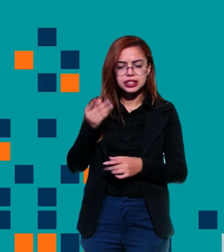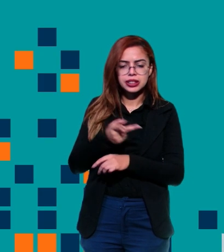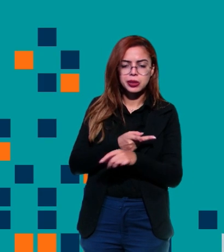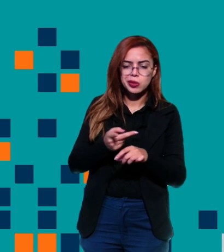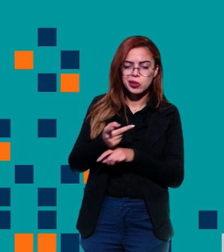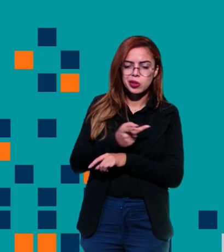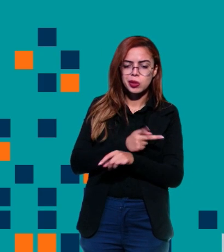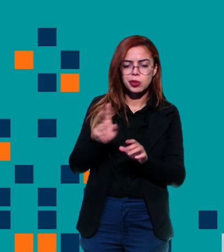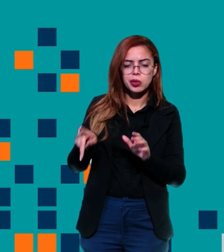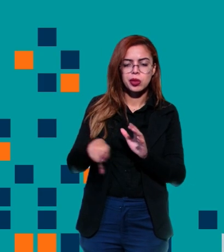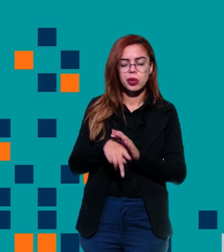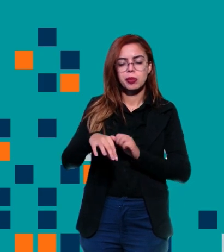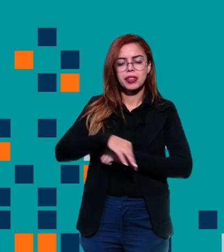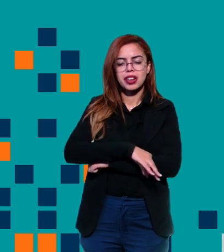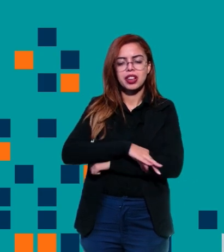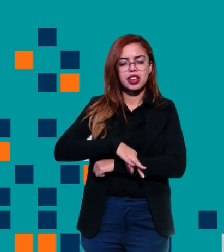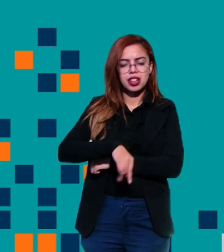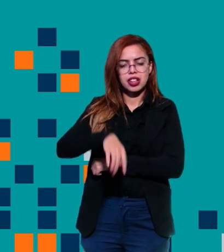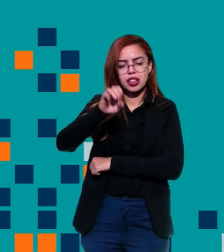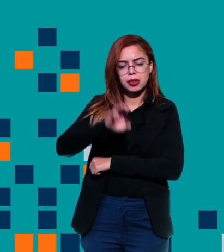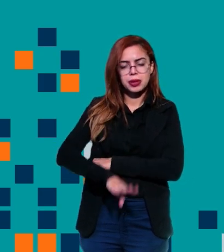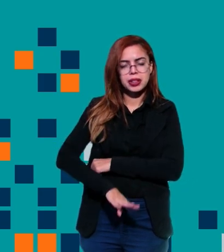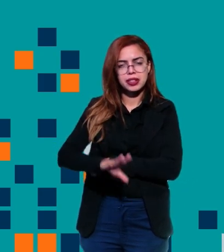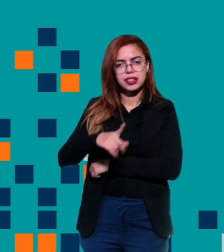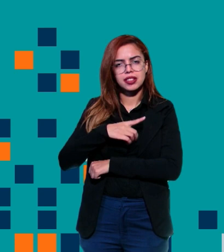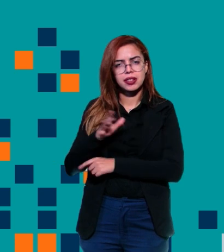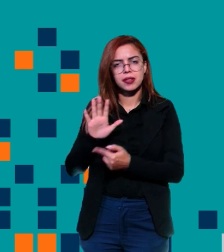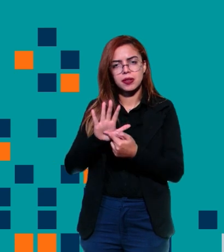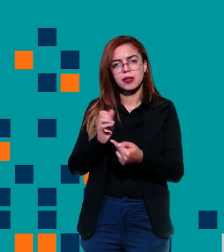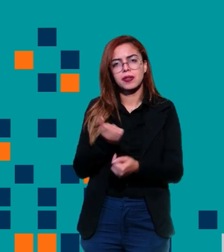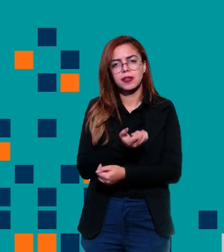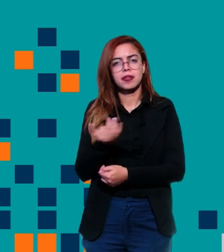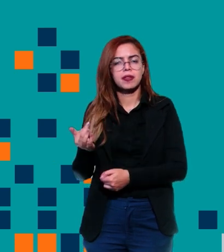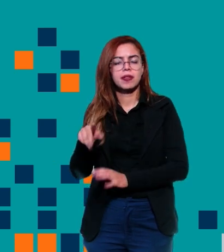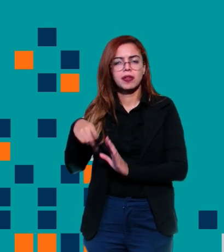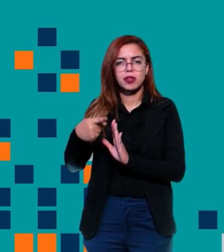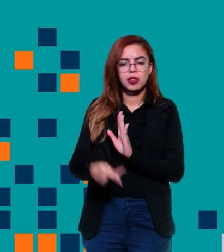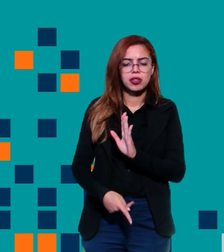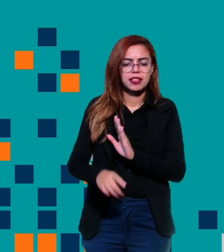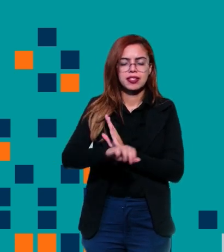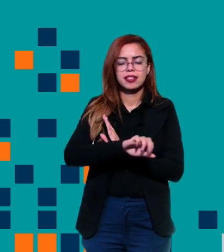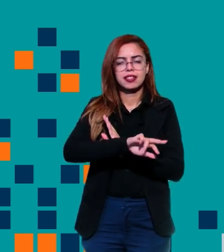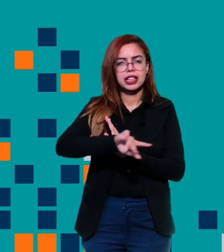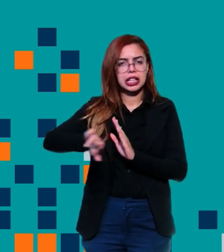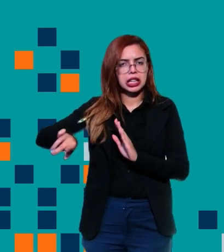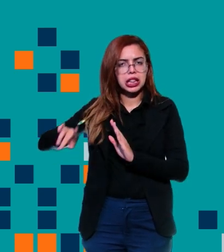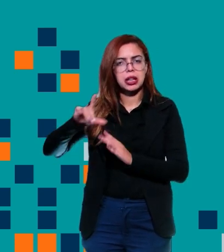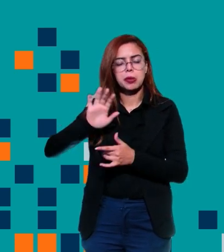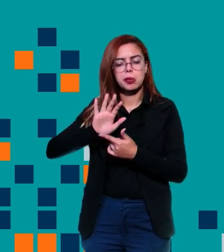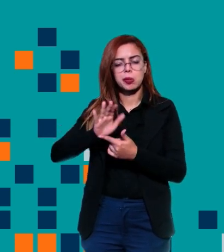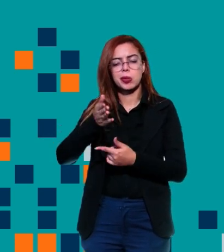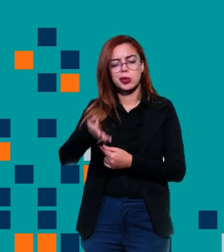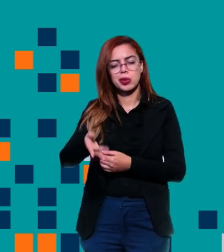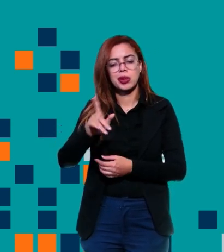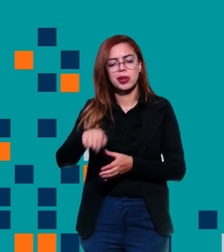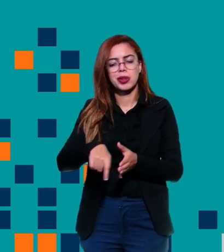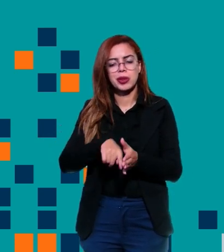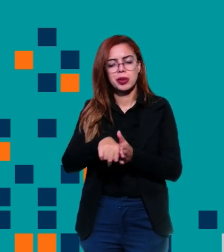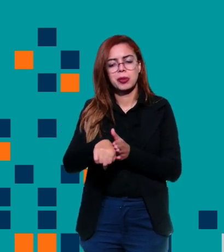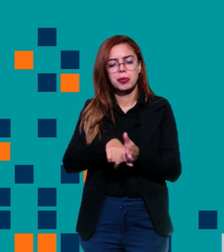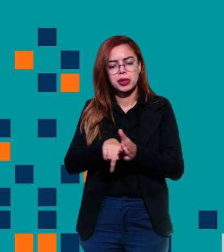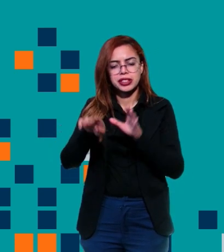arquitetura brasileira. Então, aparecem vários projetos que têm isso, né? É uma pesquisa